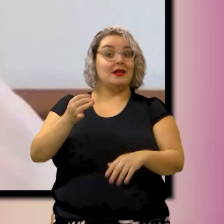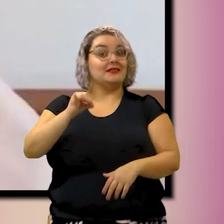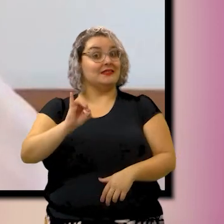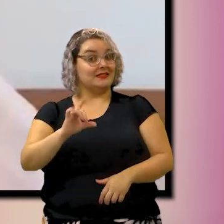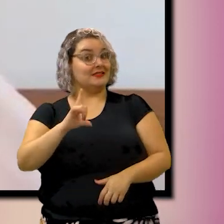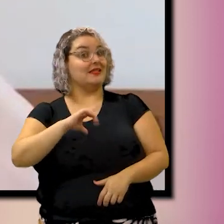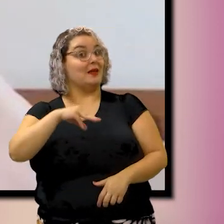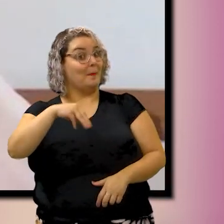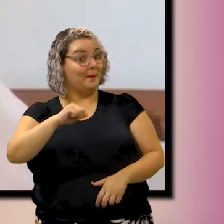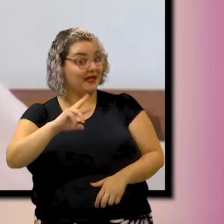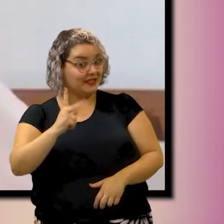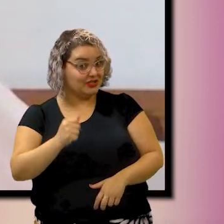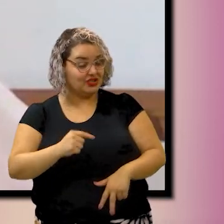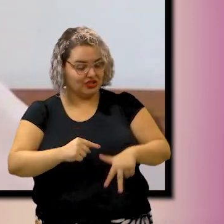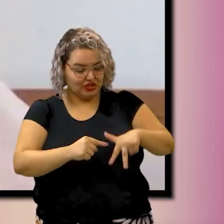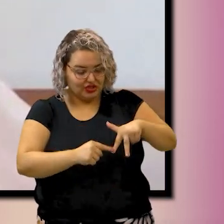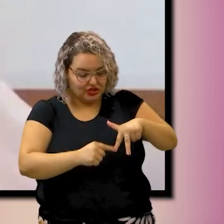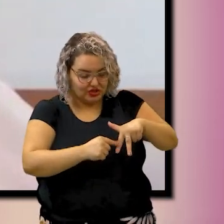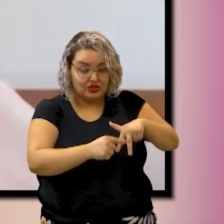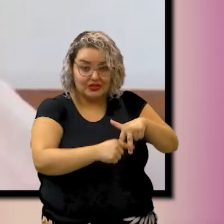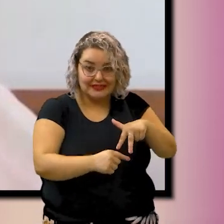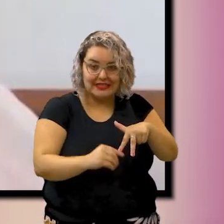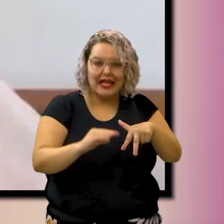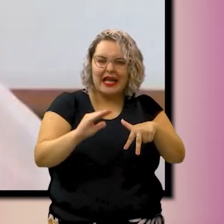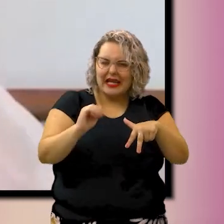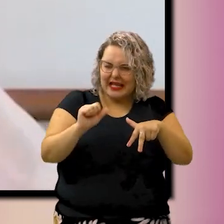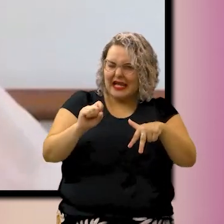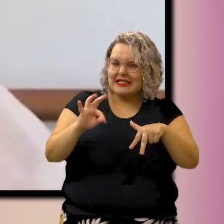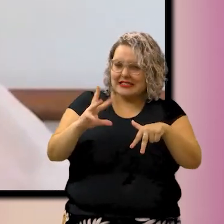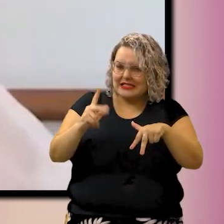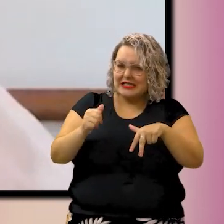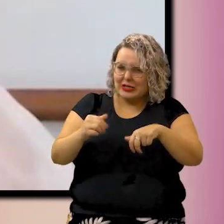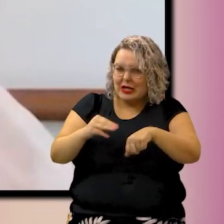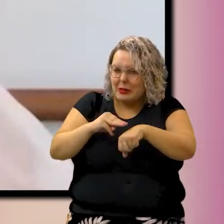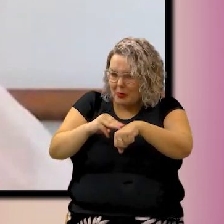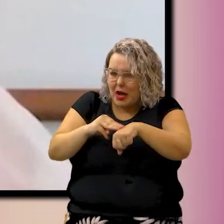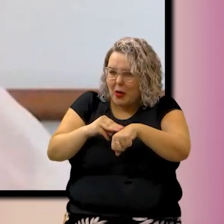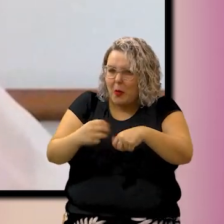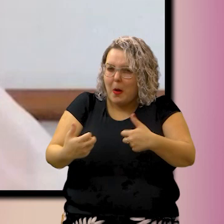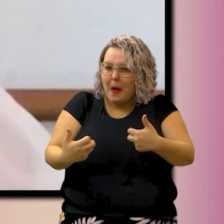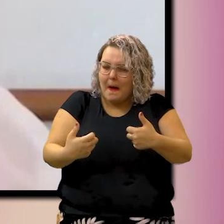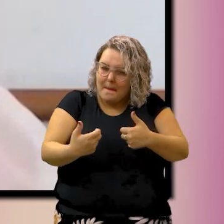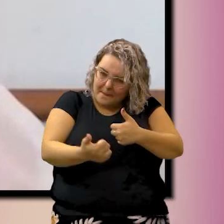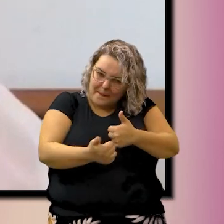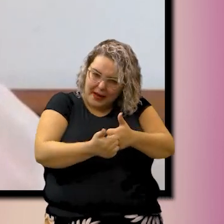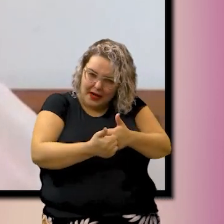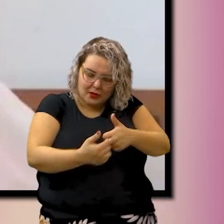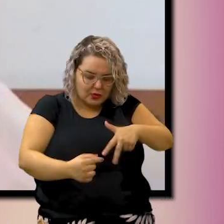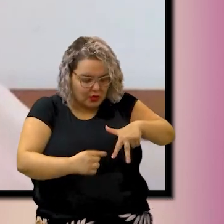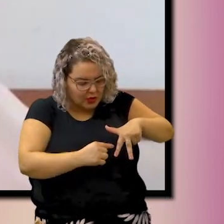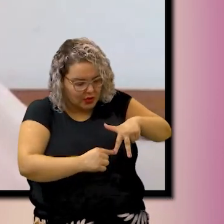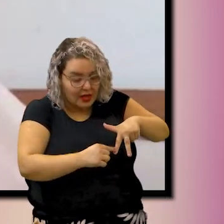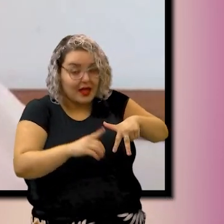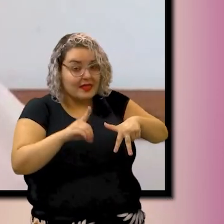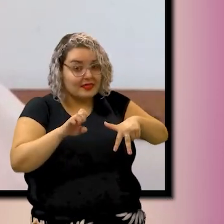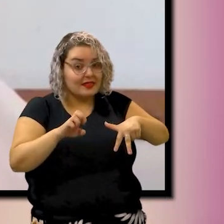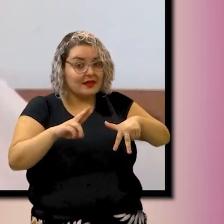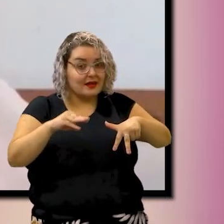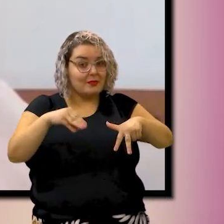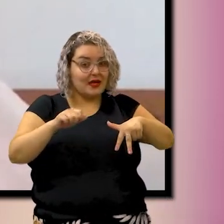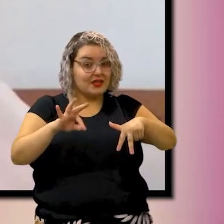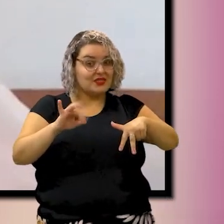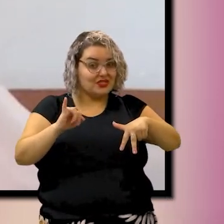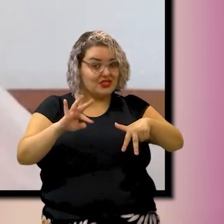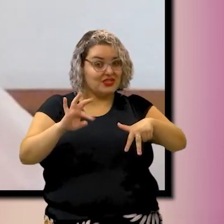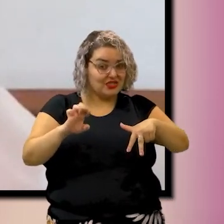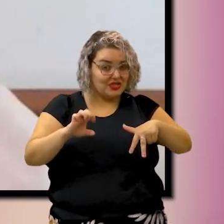mas se ela já tem mancha na perna, que são essas manchas castanhas perto do tornozelo, que a gente chama de dermatite ocre,